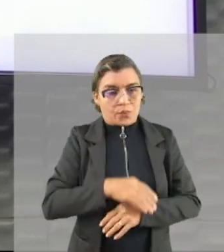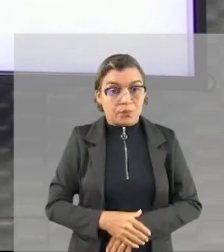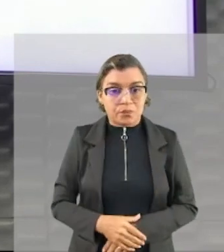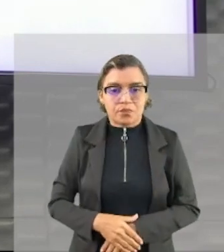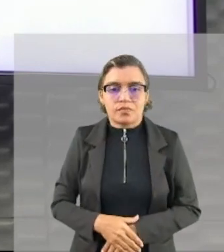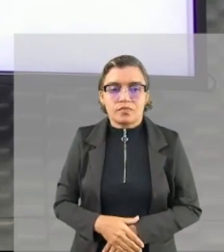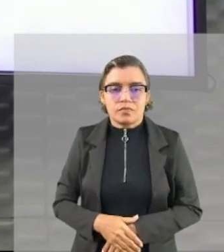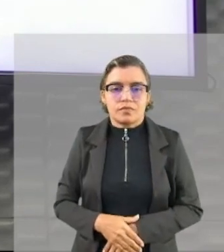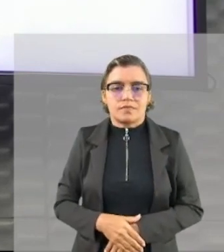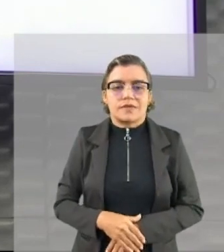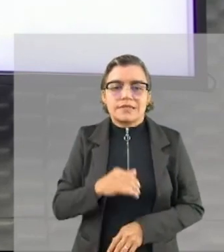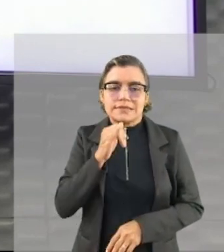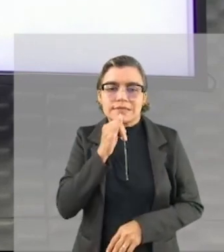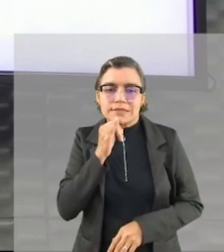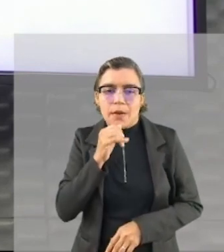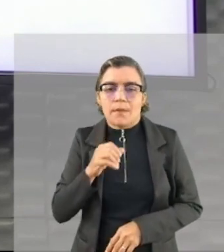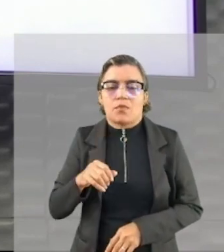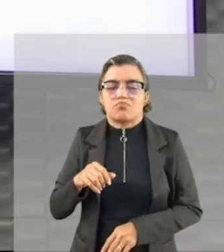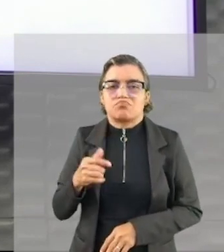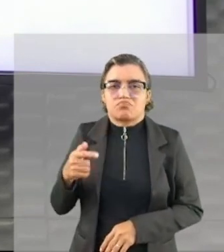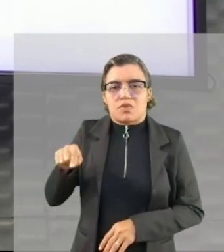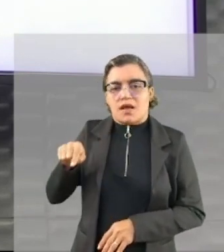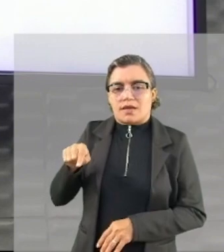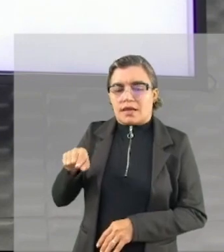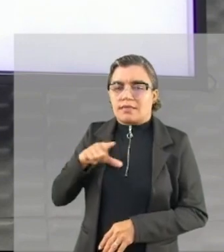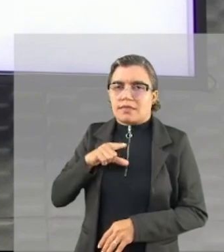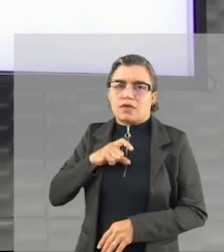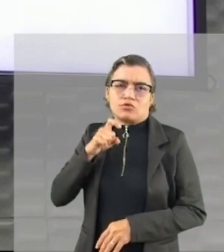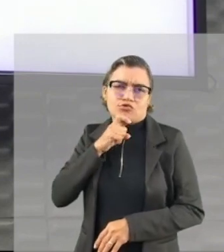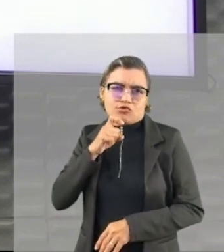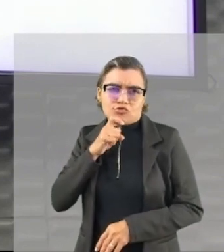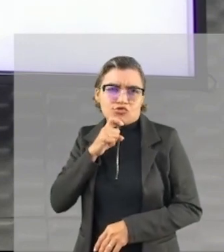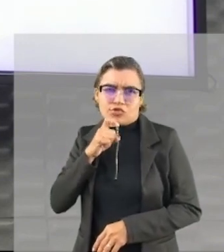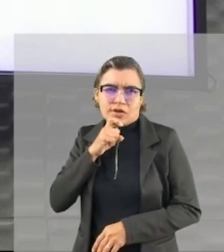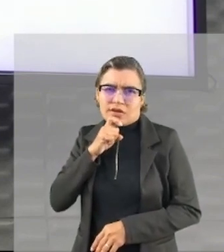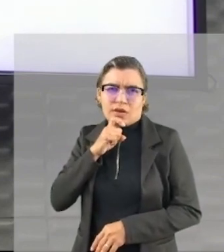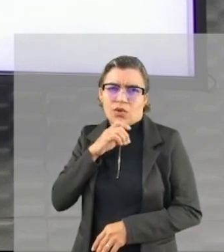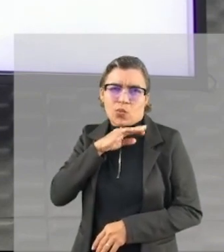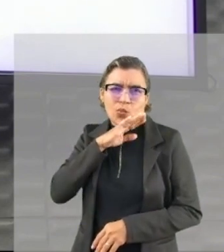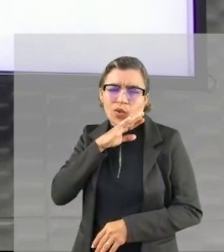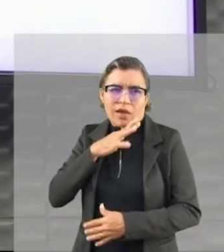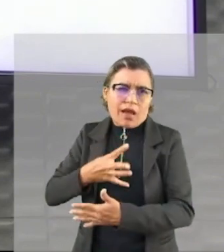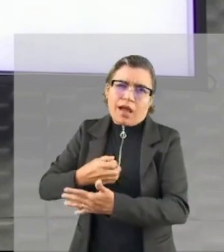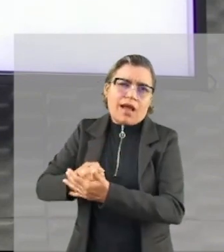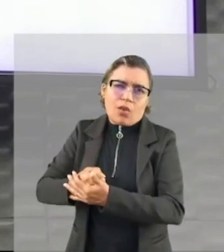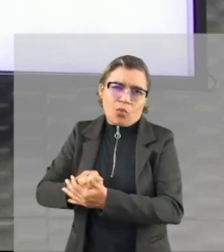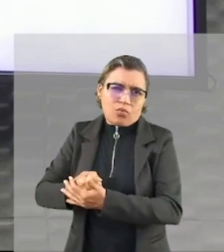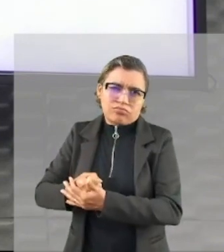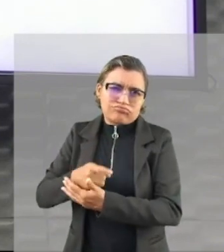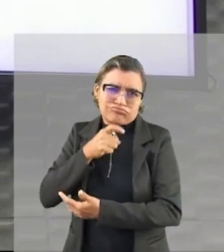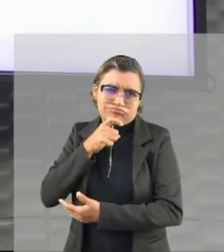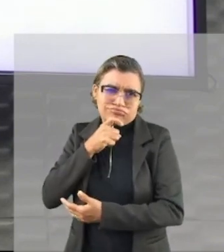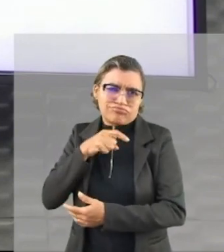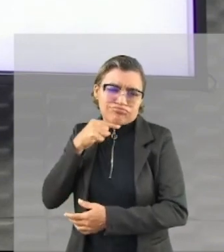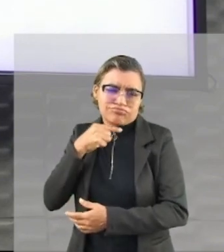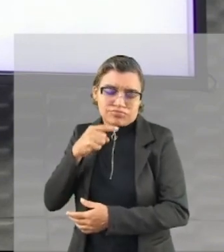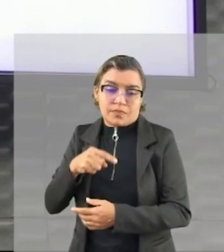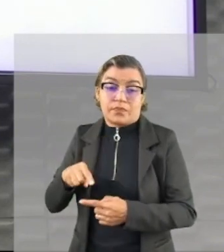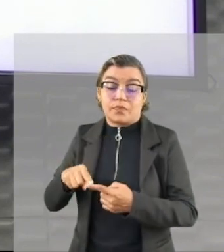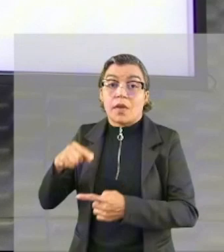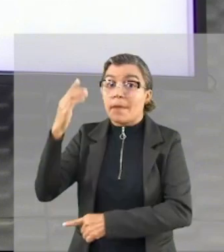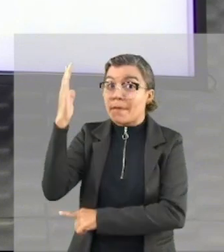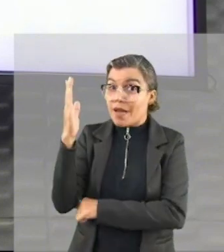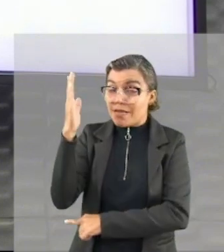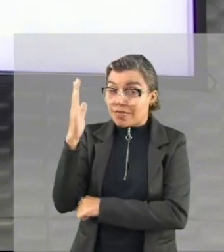E os maus condutores de calor, você tem o gelo, é um péssimo condutor de calor. Madeira é um